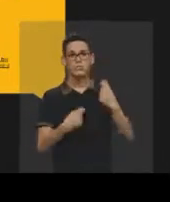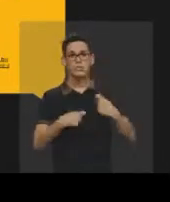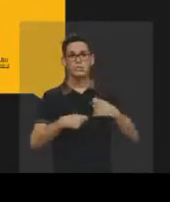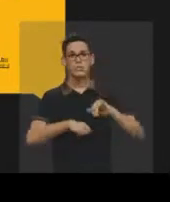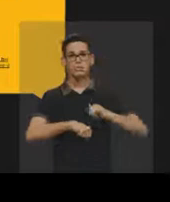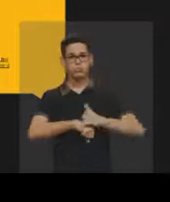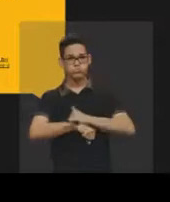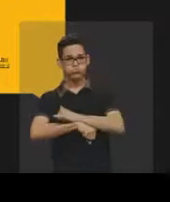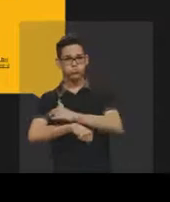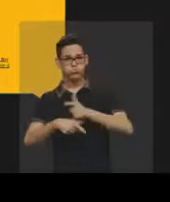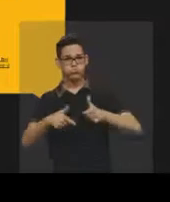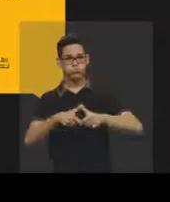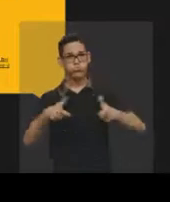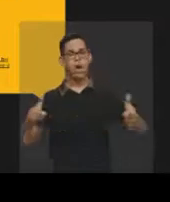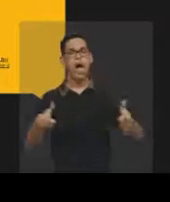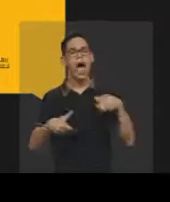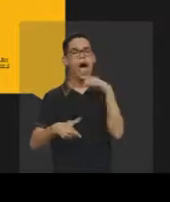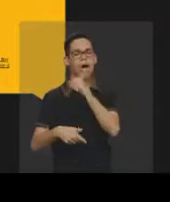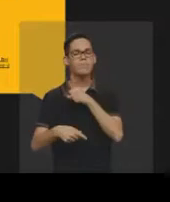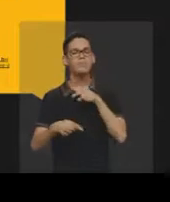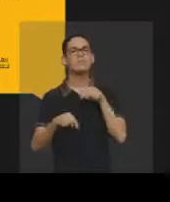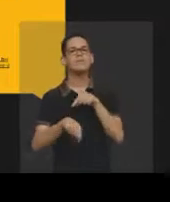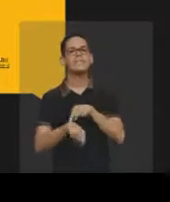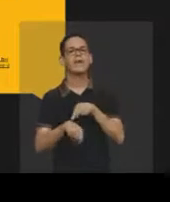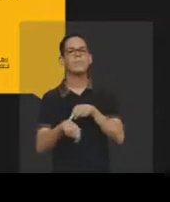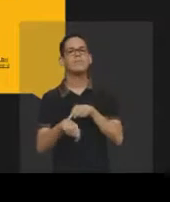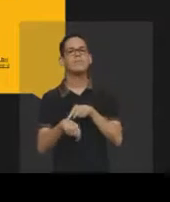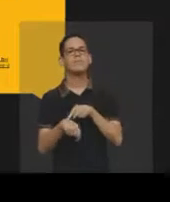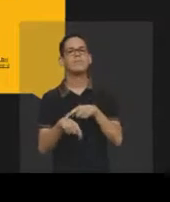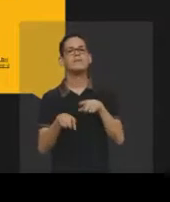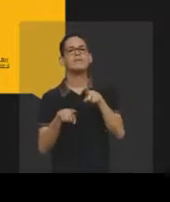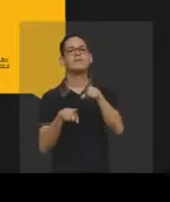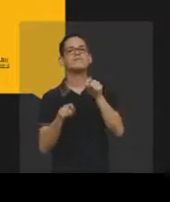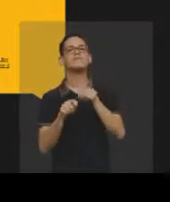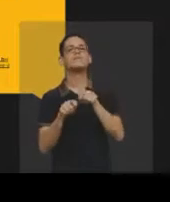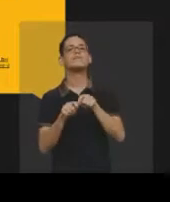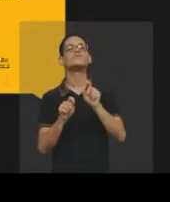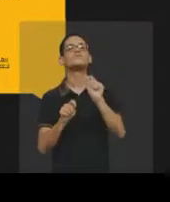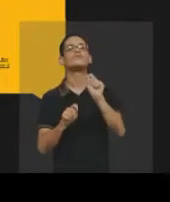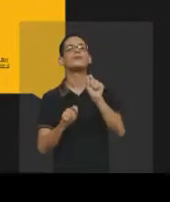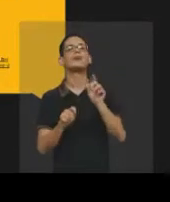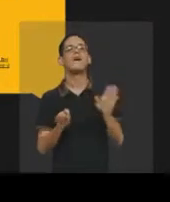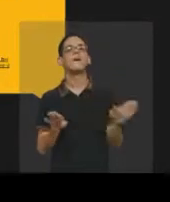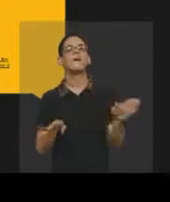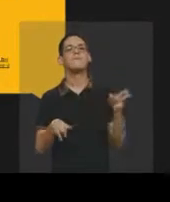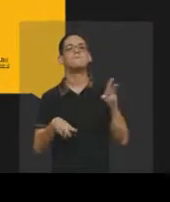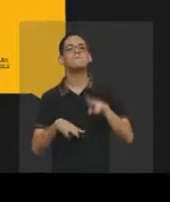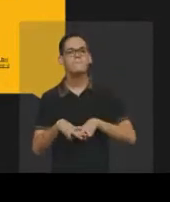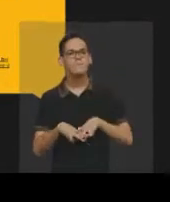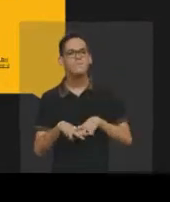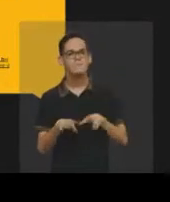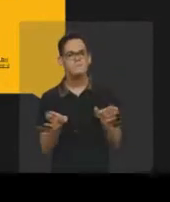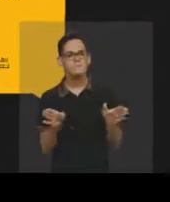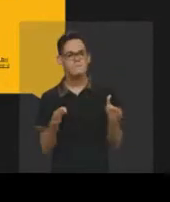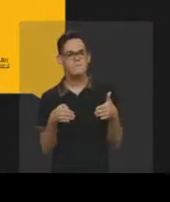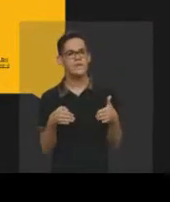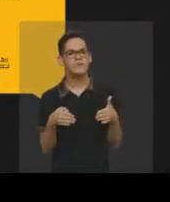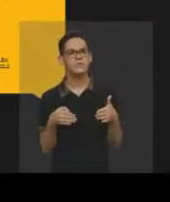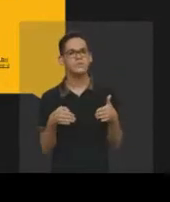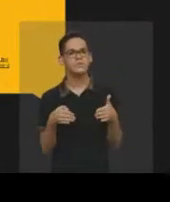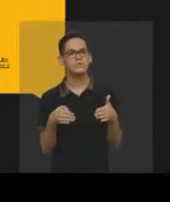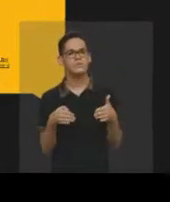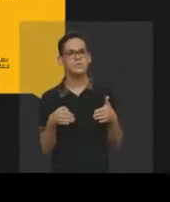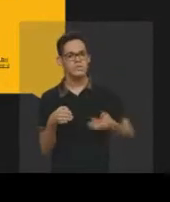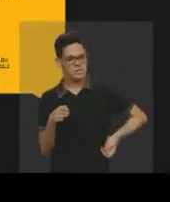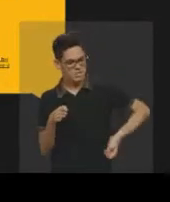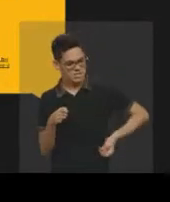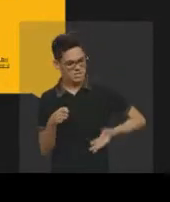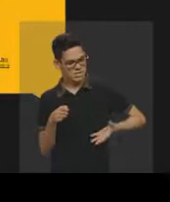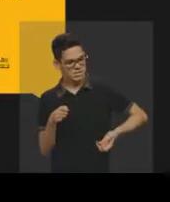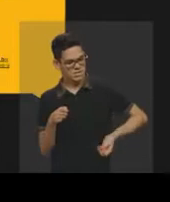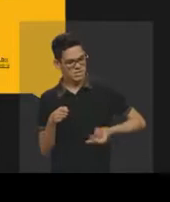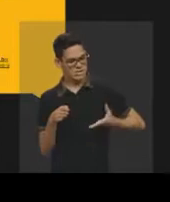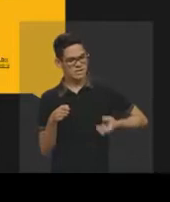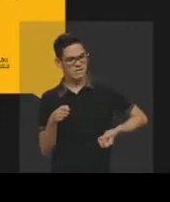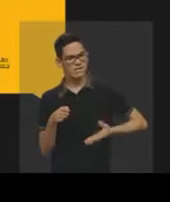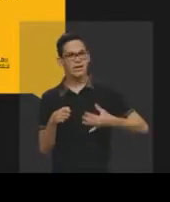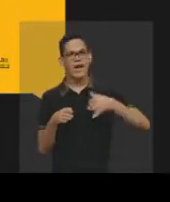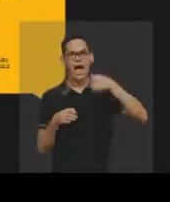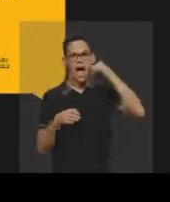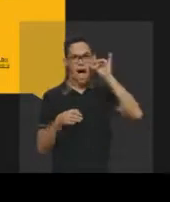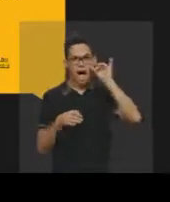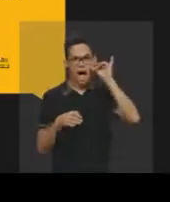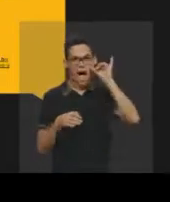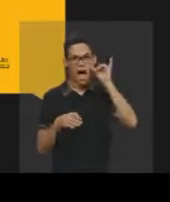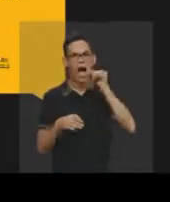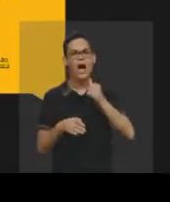um curto espaço de tempo, você vai confinar o seu gado e vai ofertar para esse